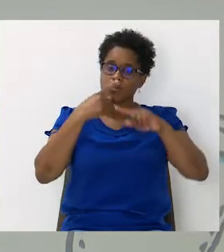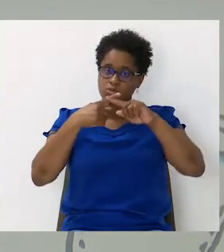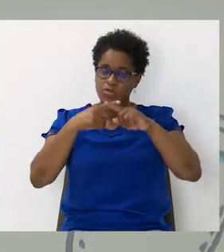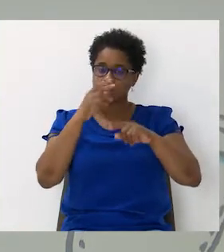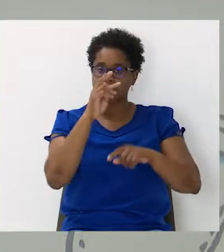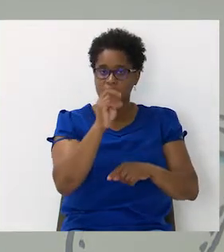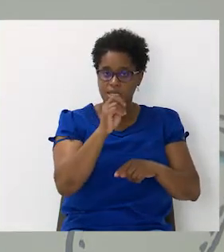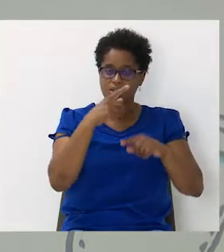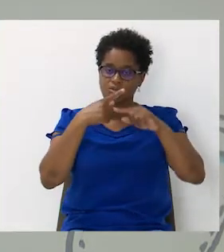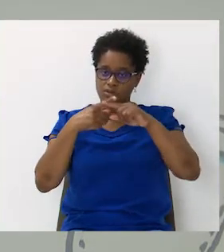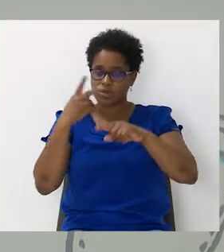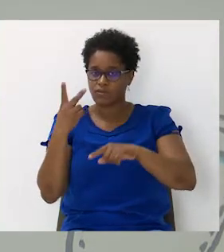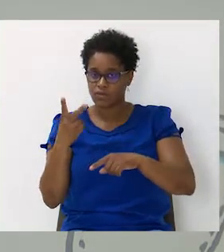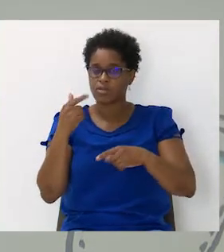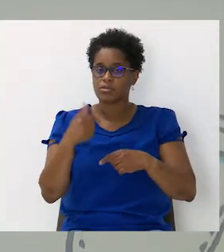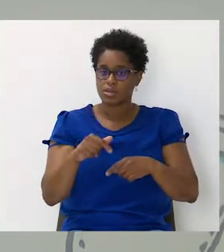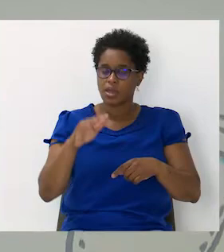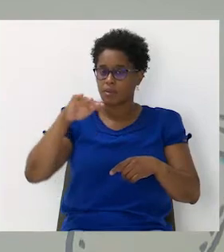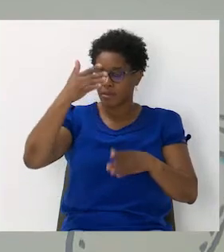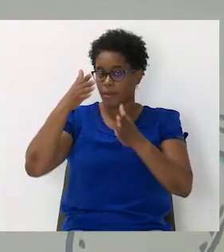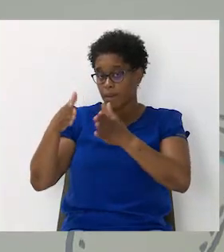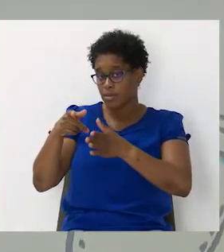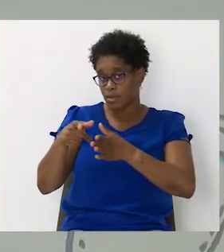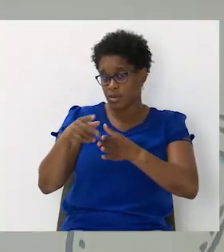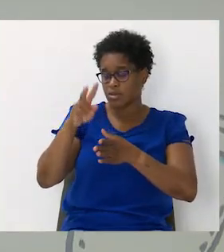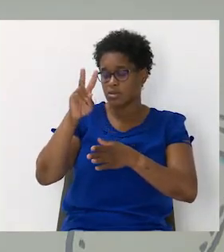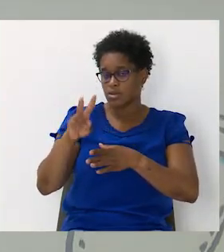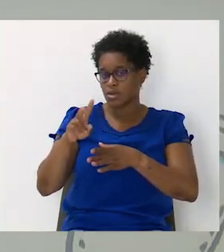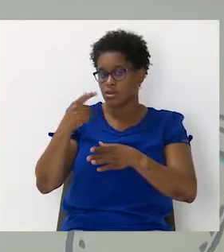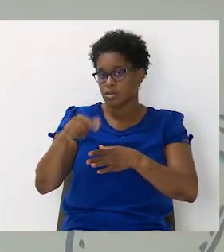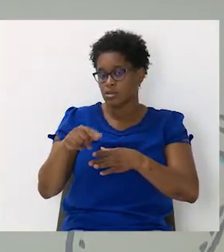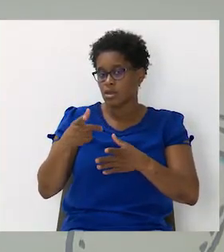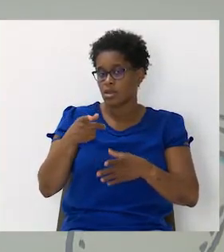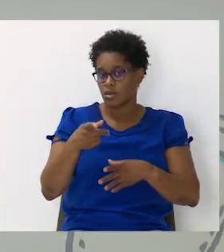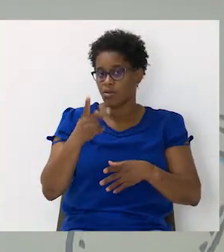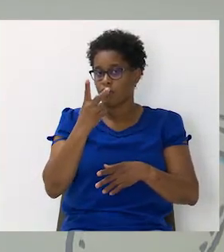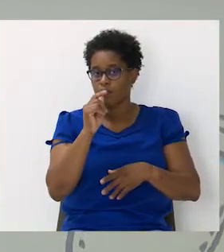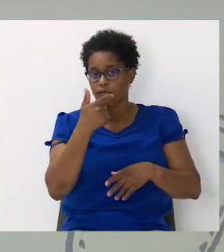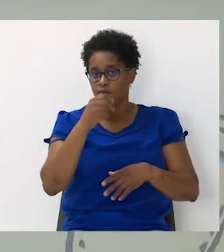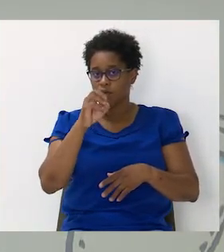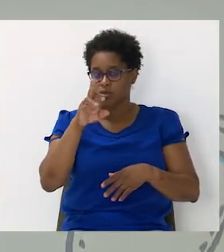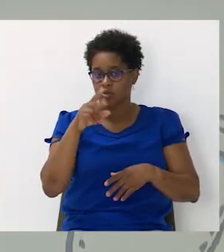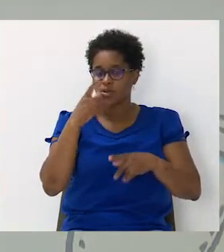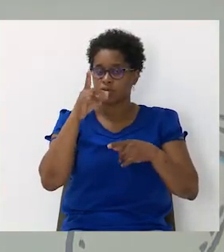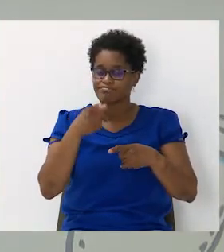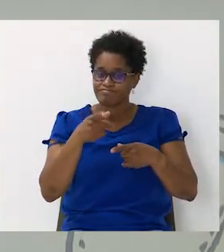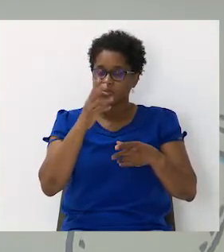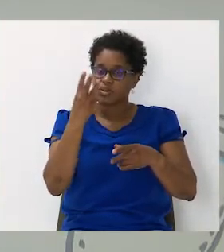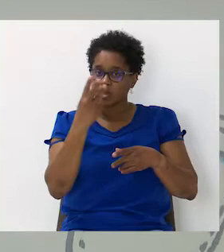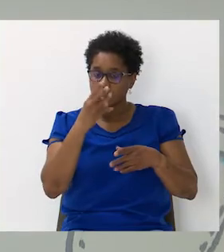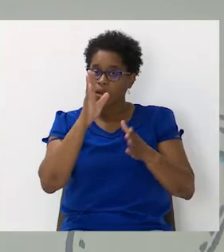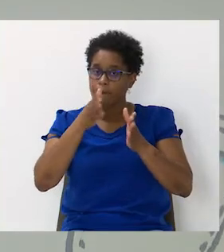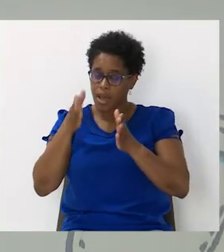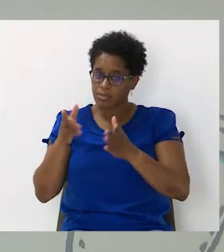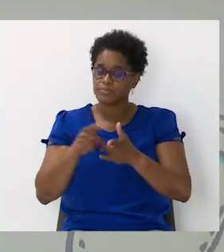3 por V, vamos ter primeira parte aqui, segunda, ou seja, vamos ter um vetor dividido em 3 partes.